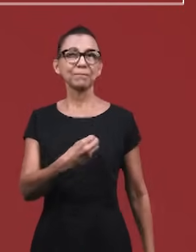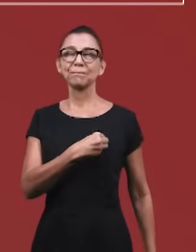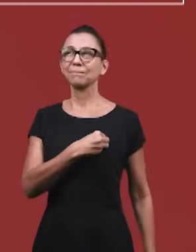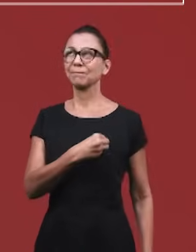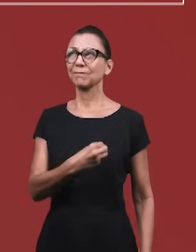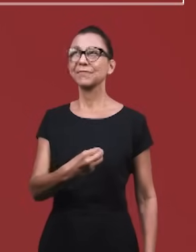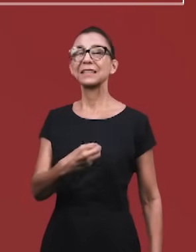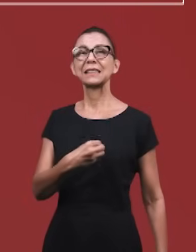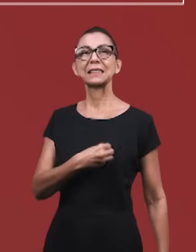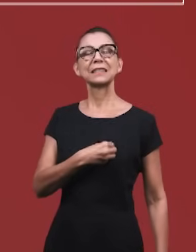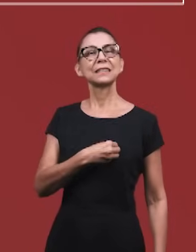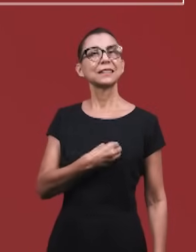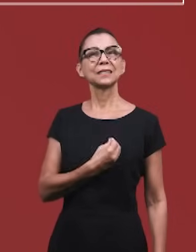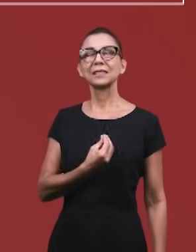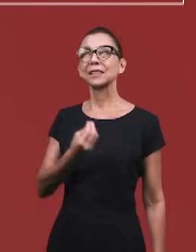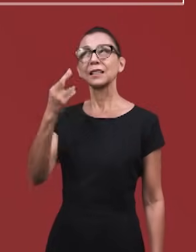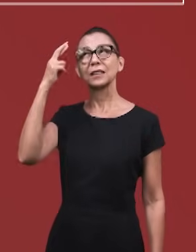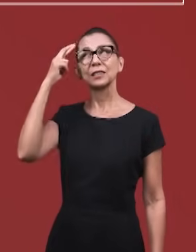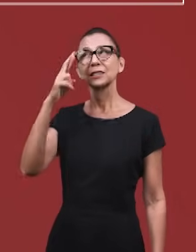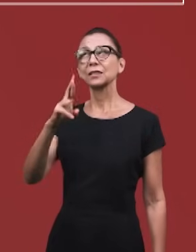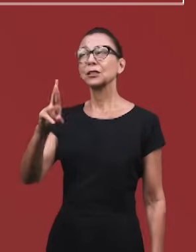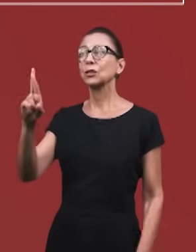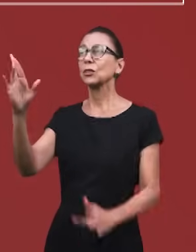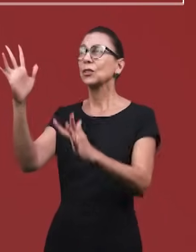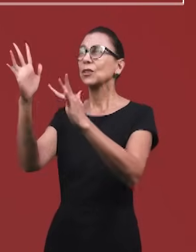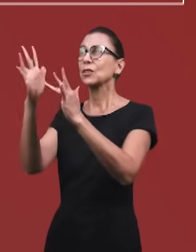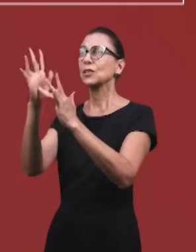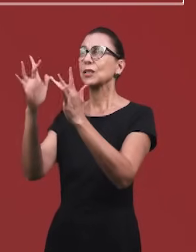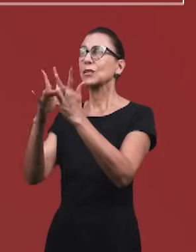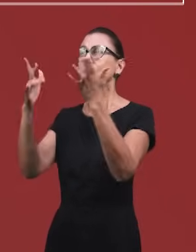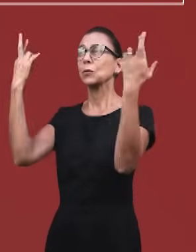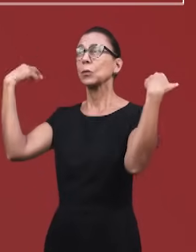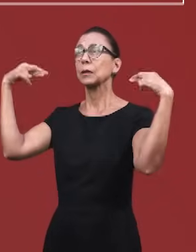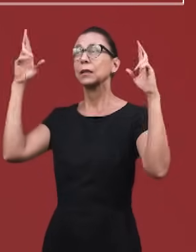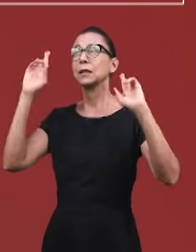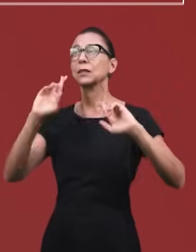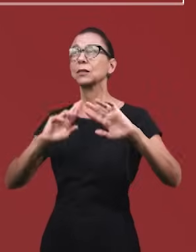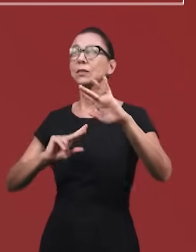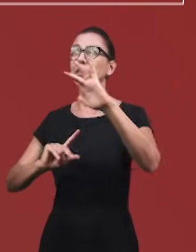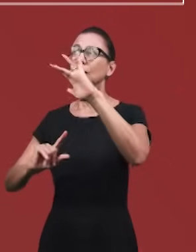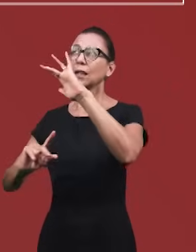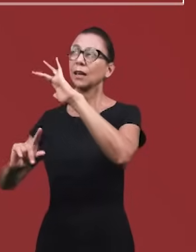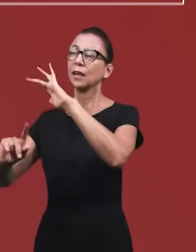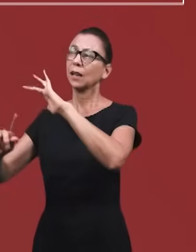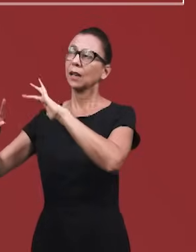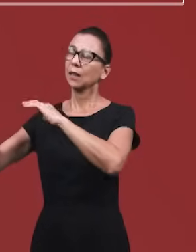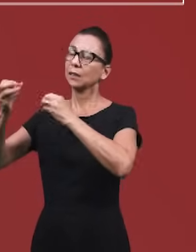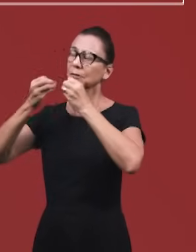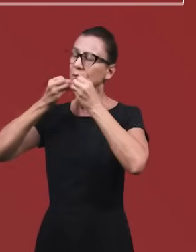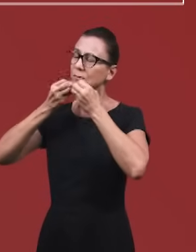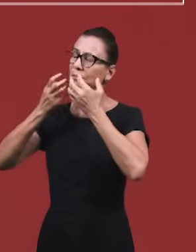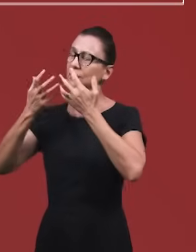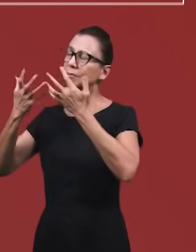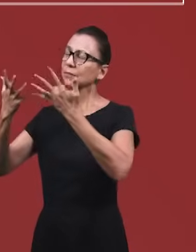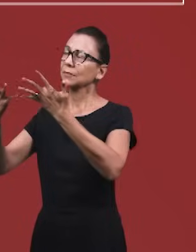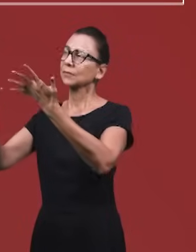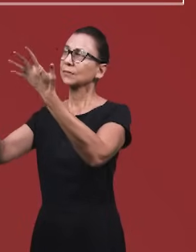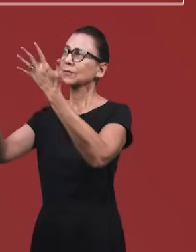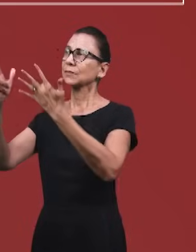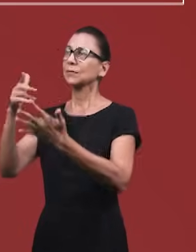ti, Jesus, Cordeiro eterno, confesso que és